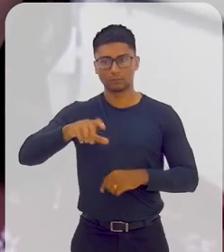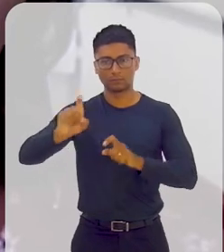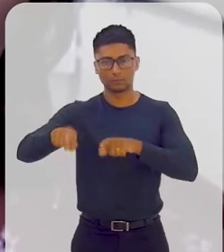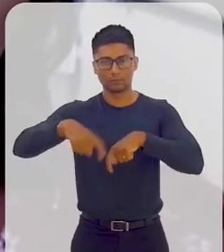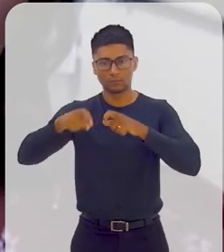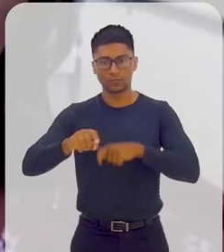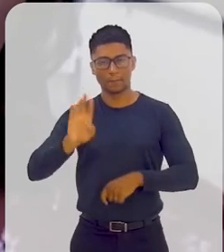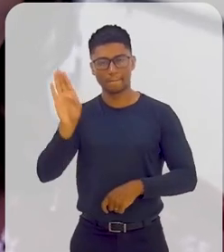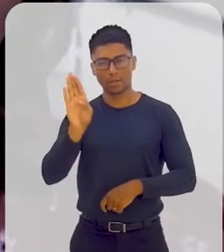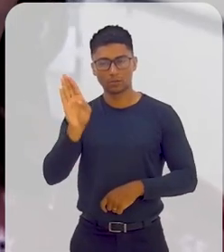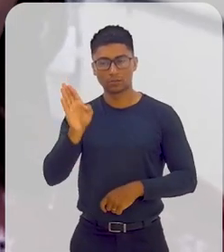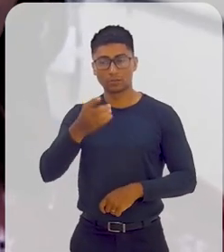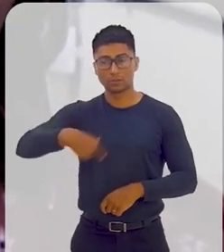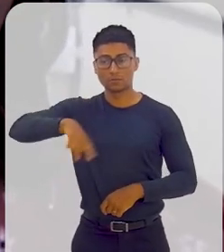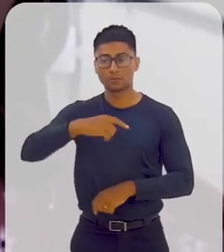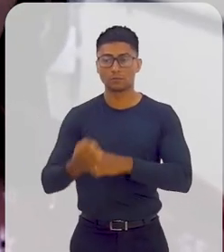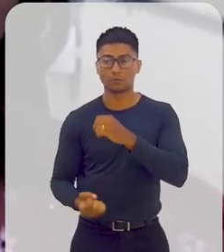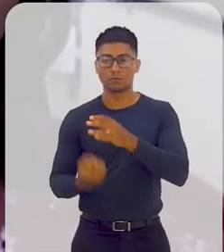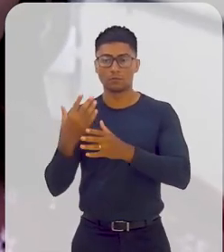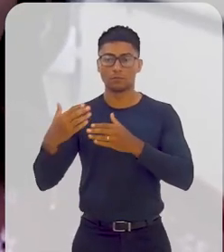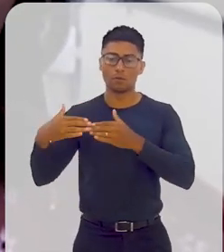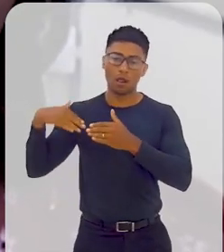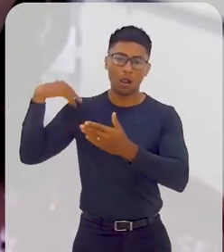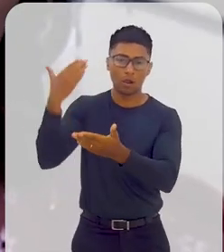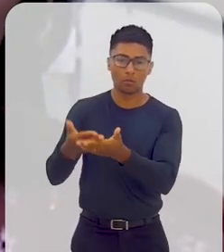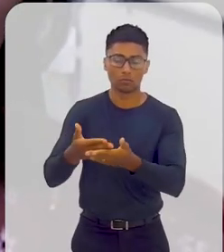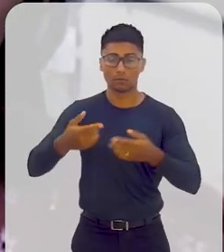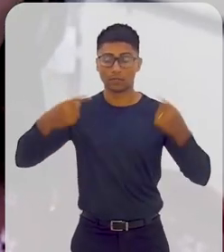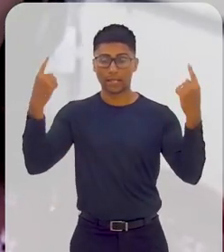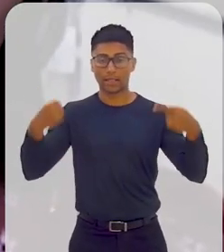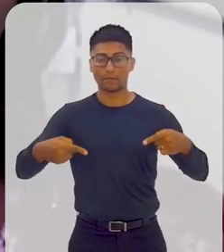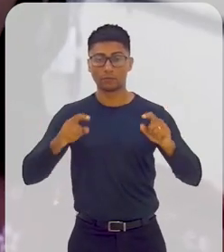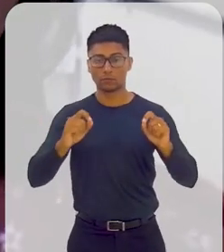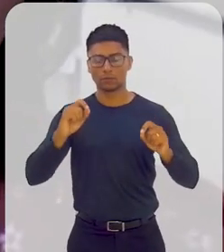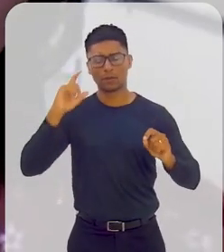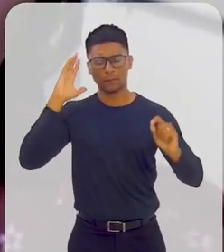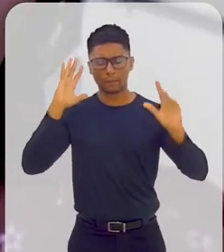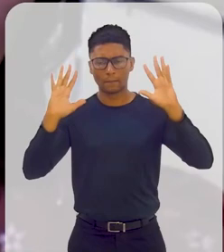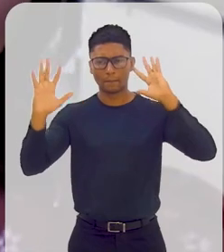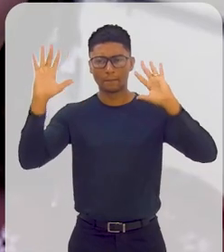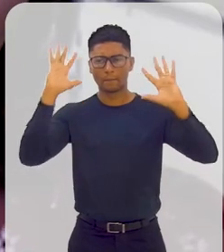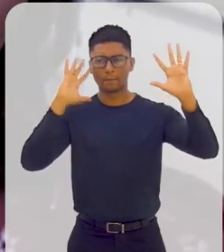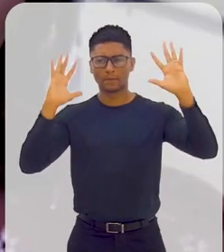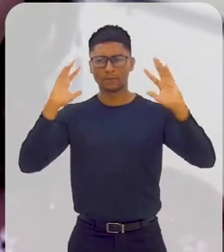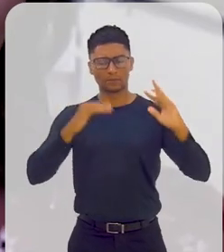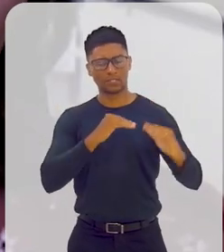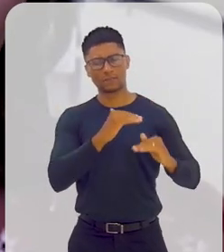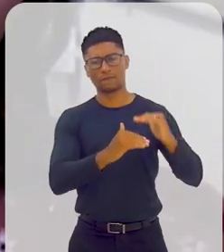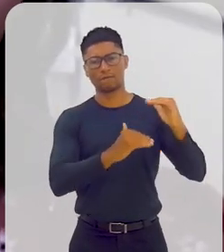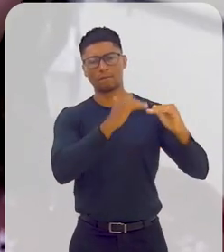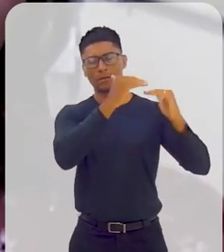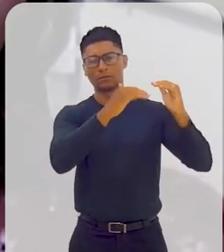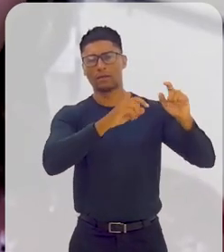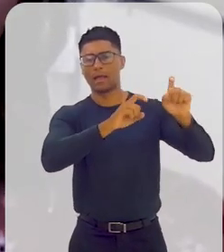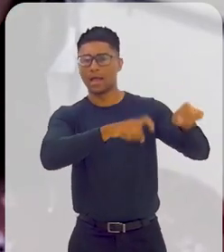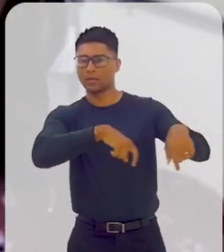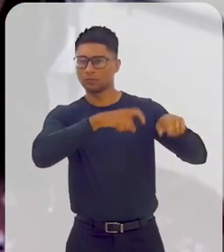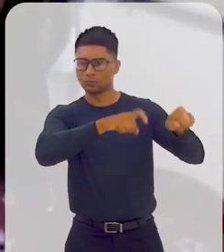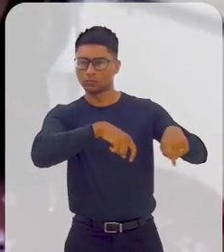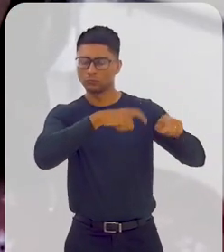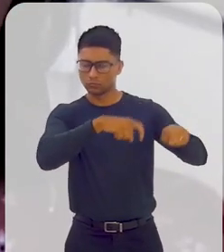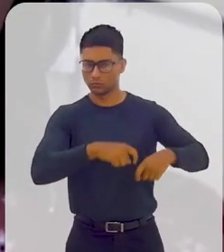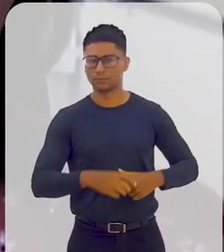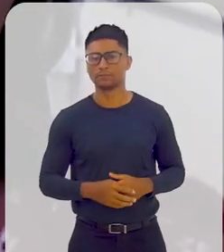temos desde a nossa origem o desafio de pensar o desenvolvimento da agricultura